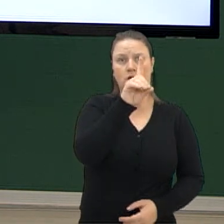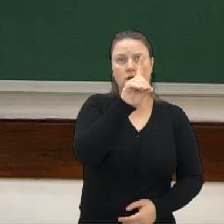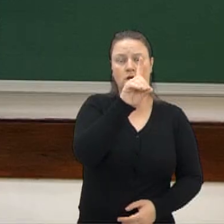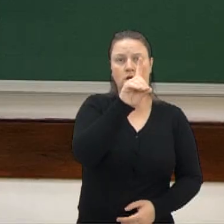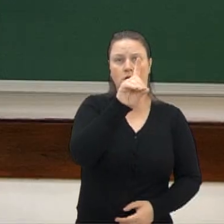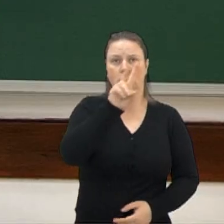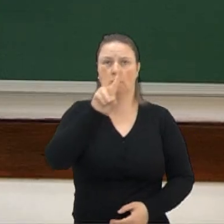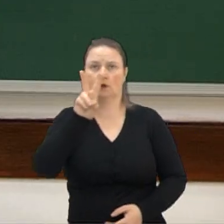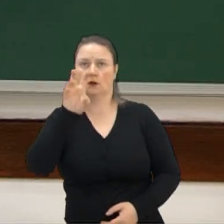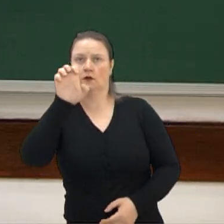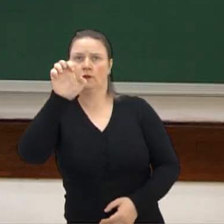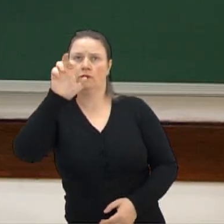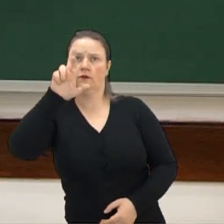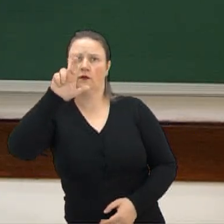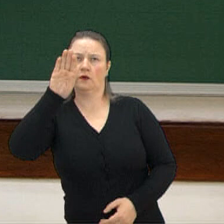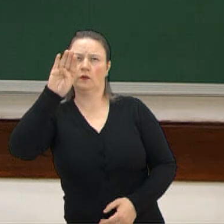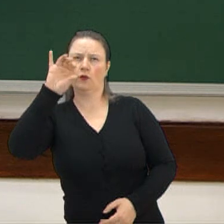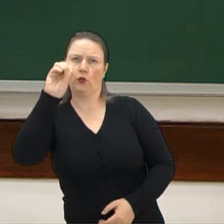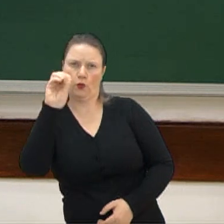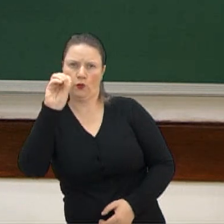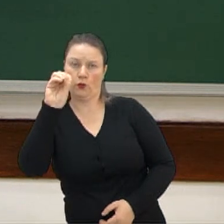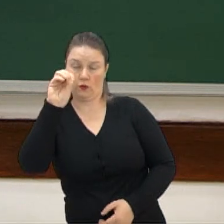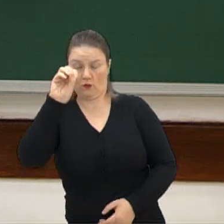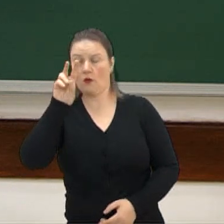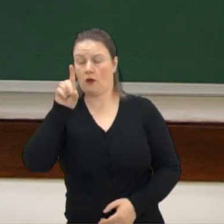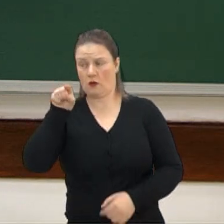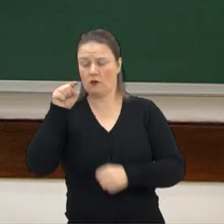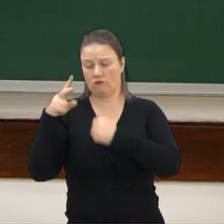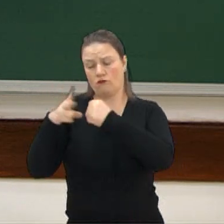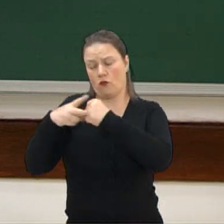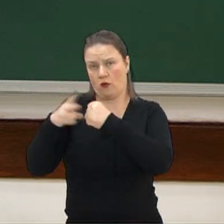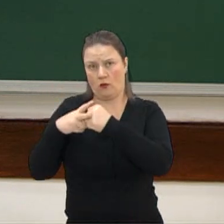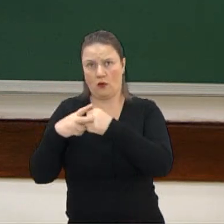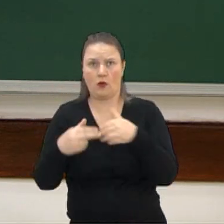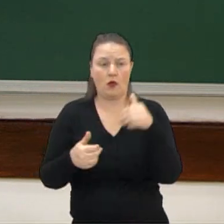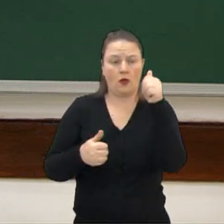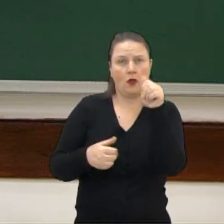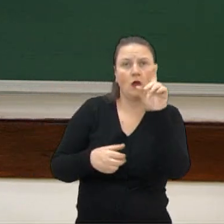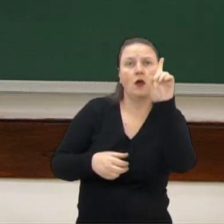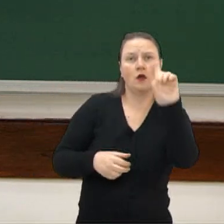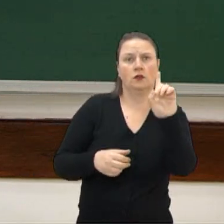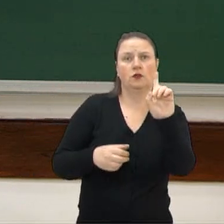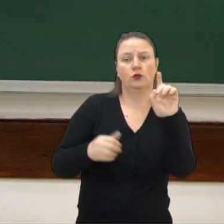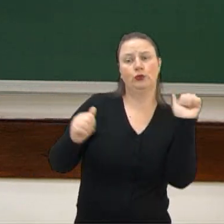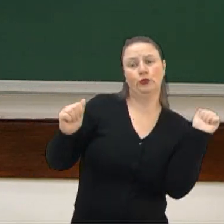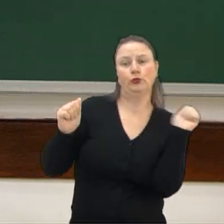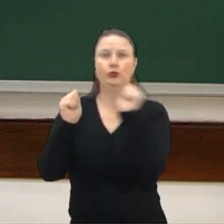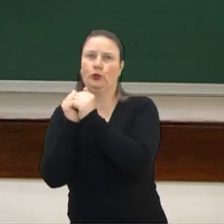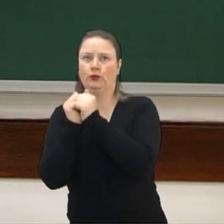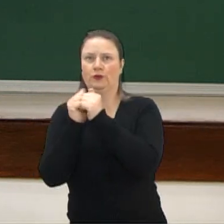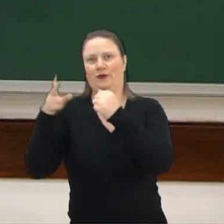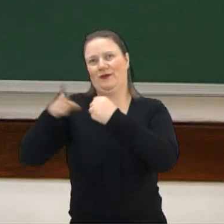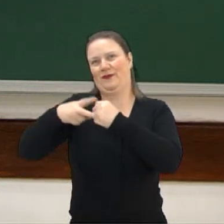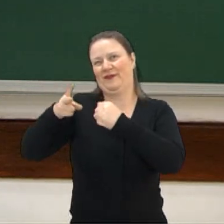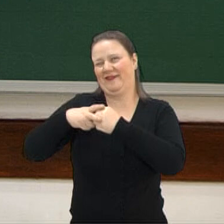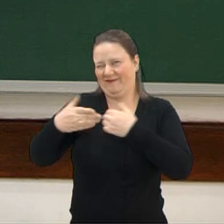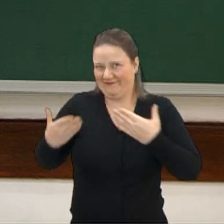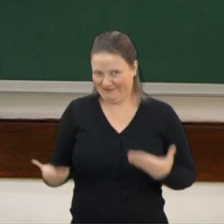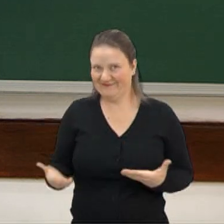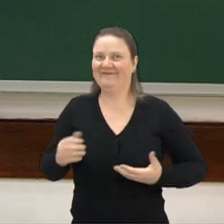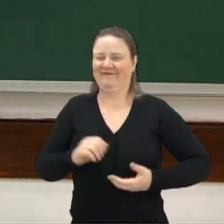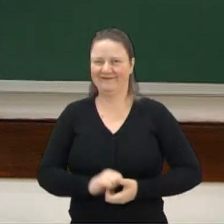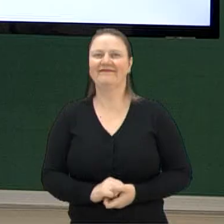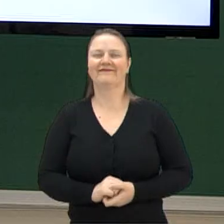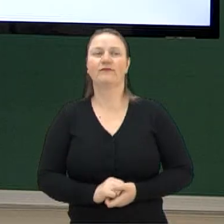verbo já me lembra verbo, certo? O ad quer dizer que vem junto, ok? Então, eu tenho aqui a frase